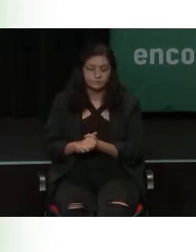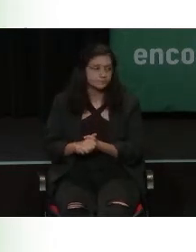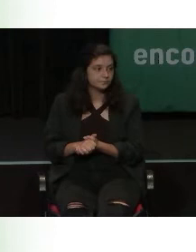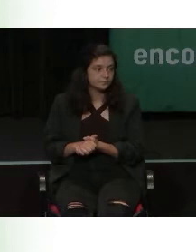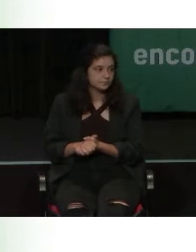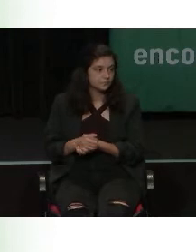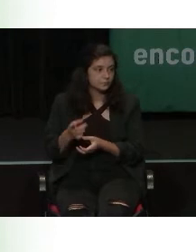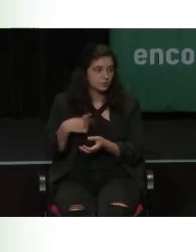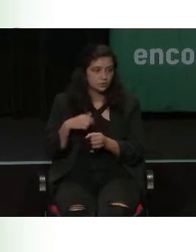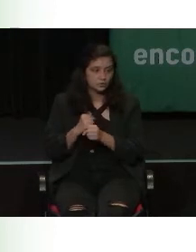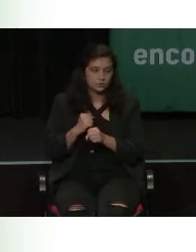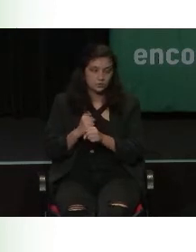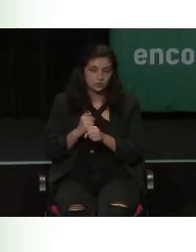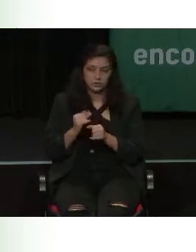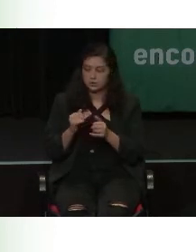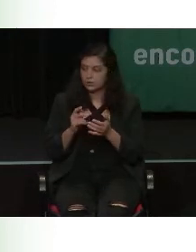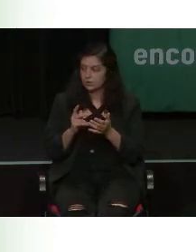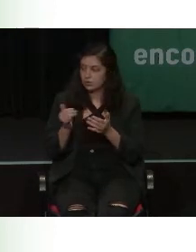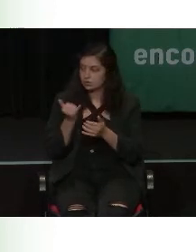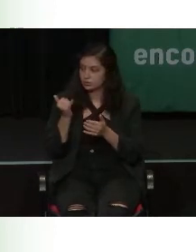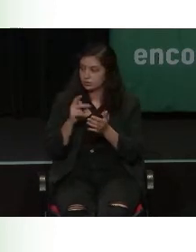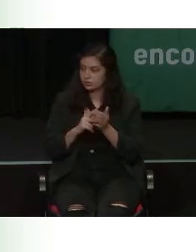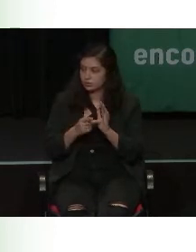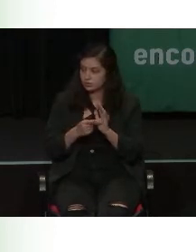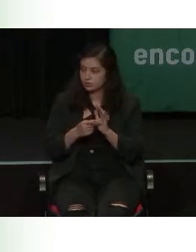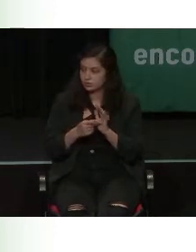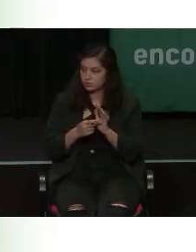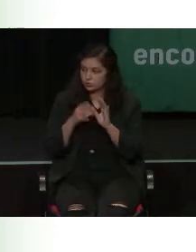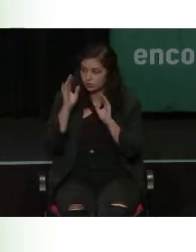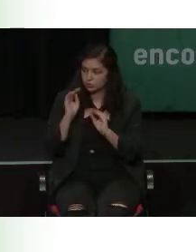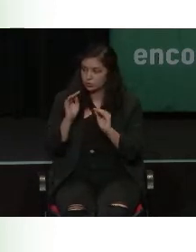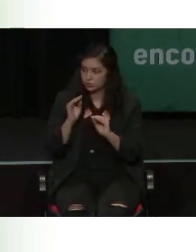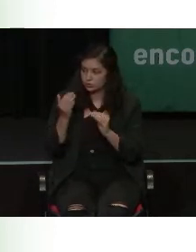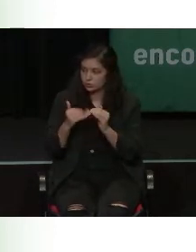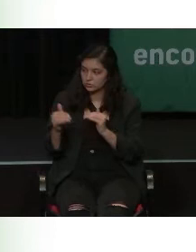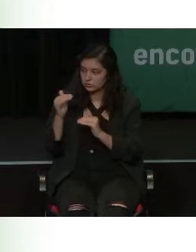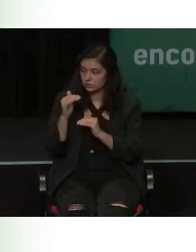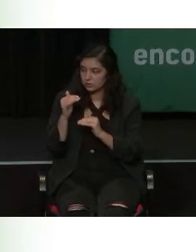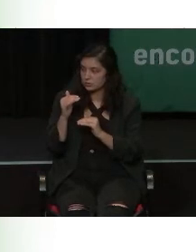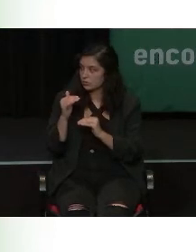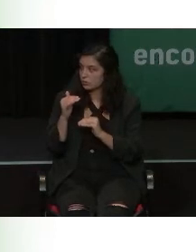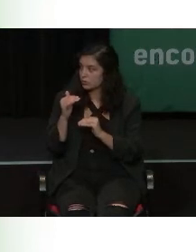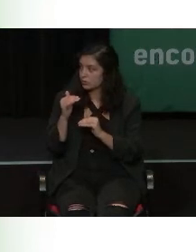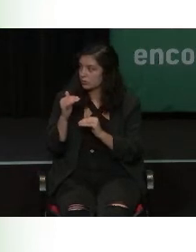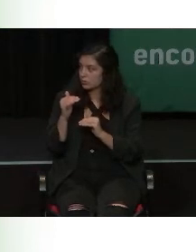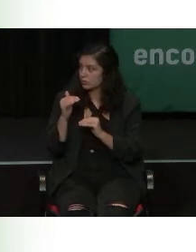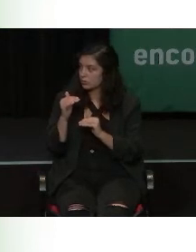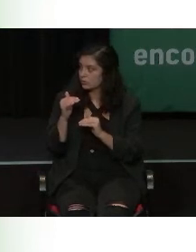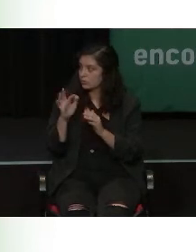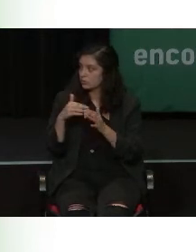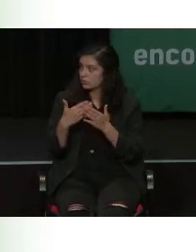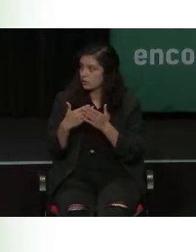Trabalhamos com o Instituto de Telecomunicações do Instituto Superior Técnico, que trazem uma componente de